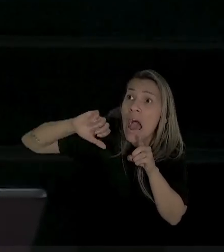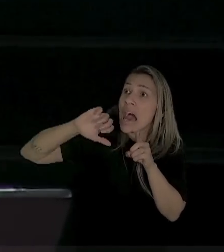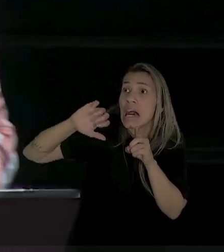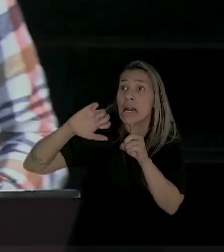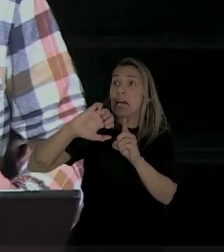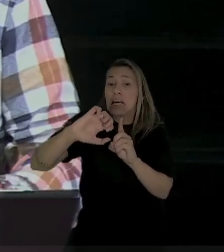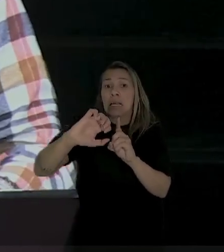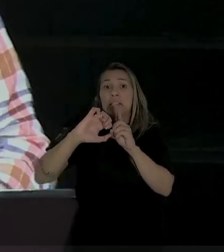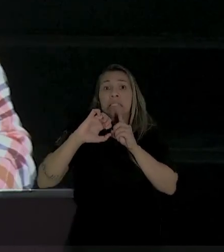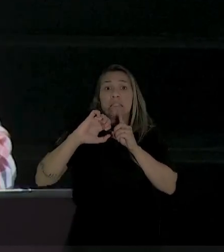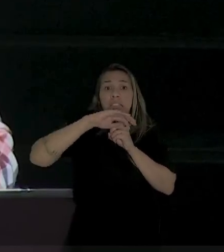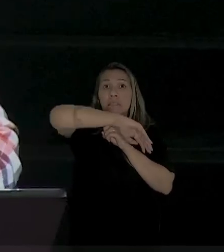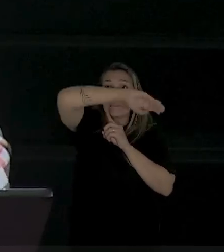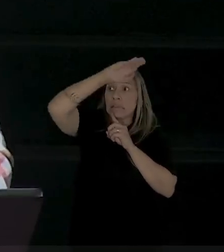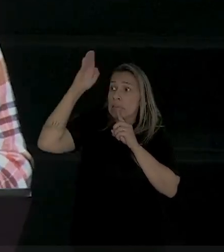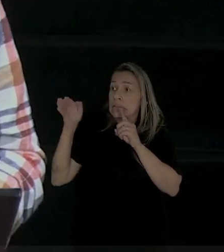tem.